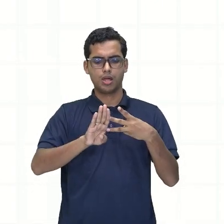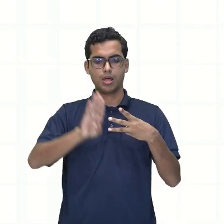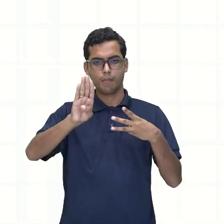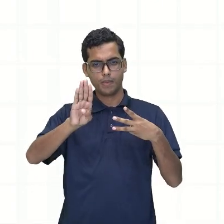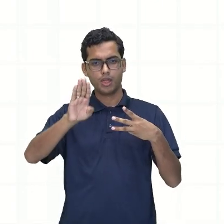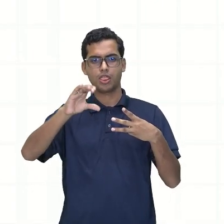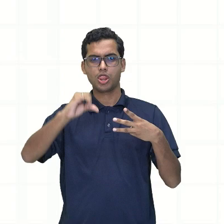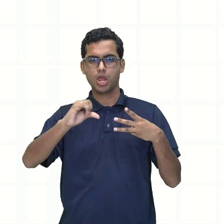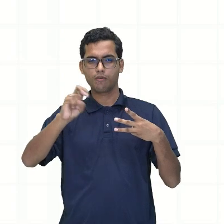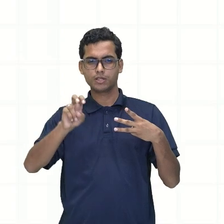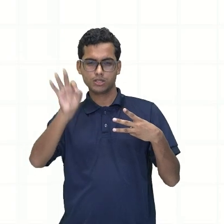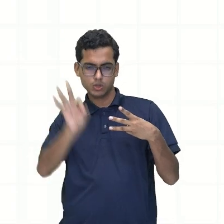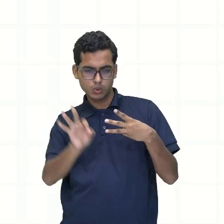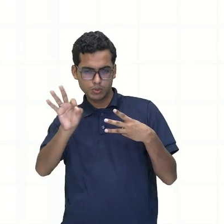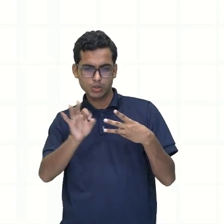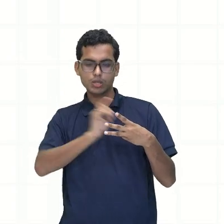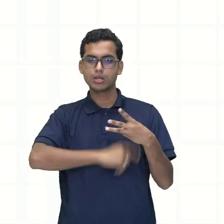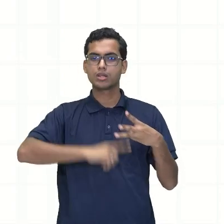professora,